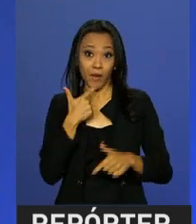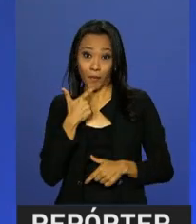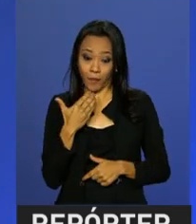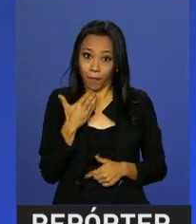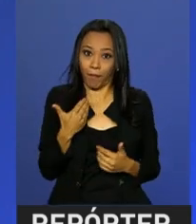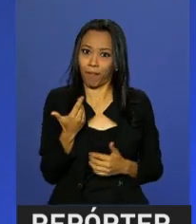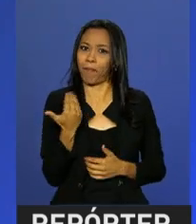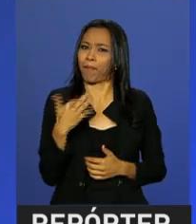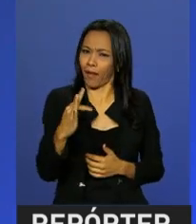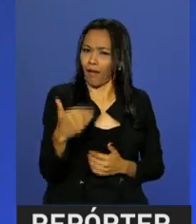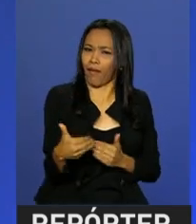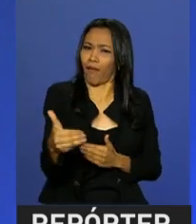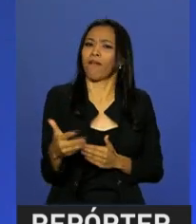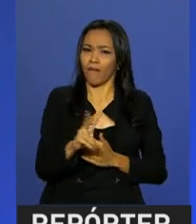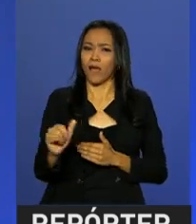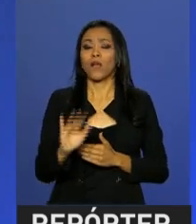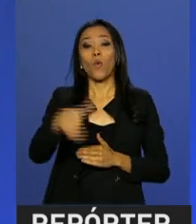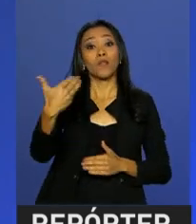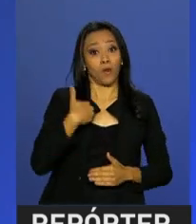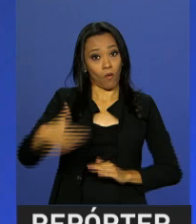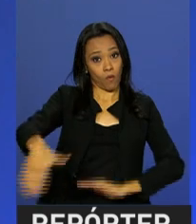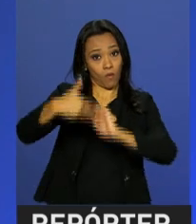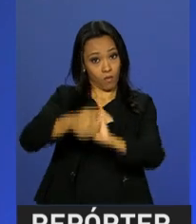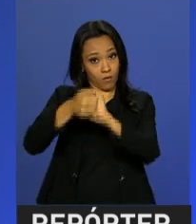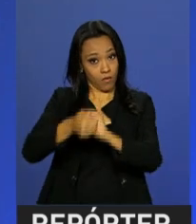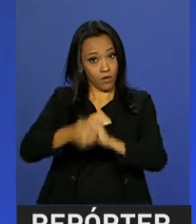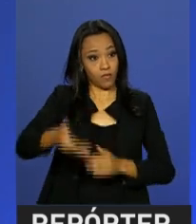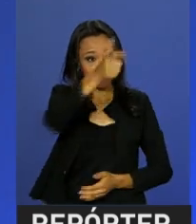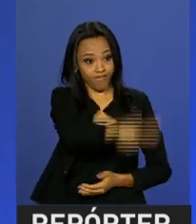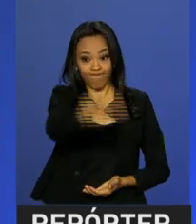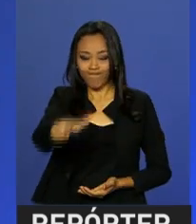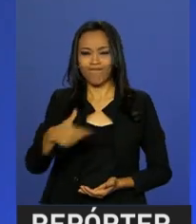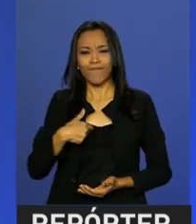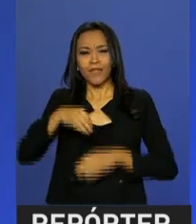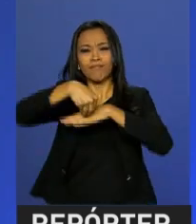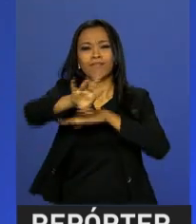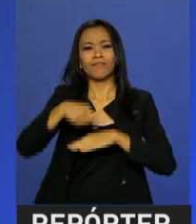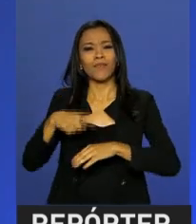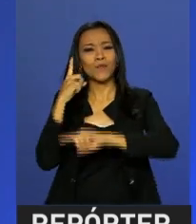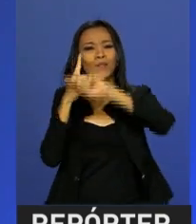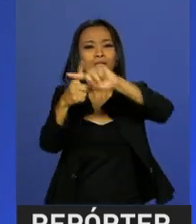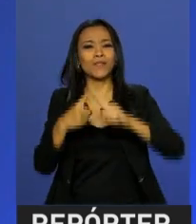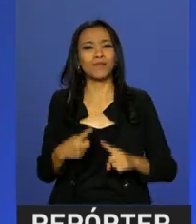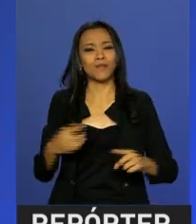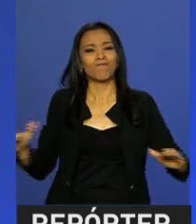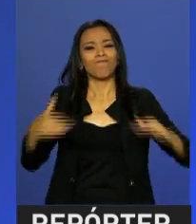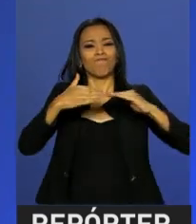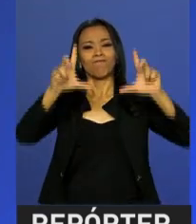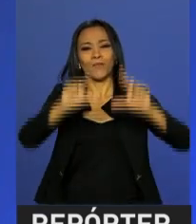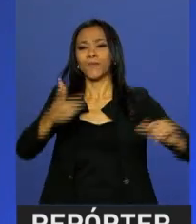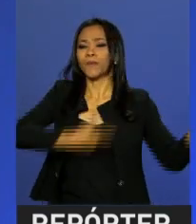finalmente ao cumprimentar o trabalhador Trago essa mensagem de otimismo e harmonia Entre todos os